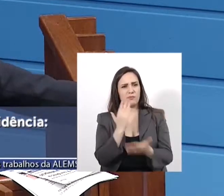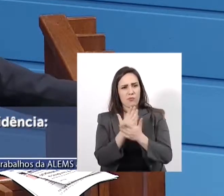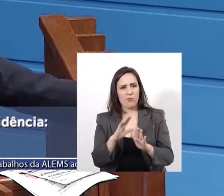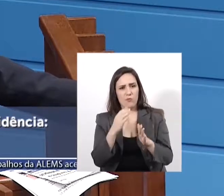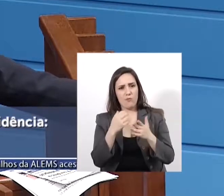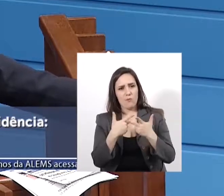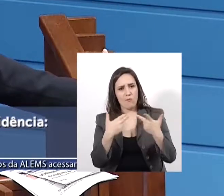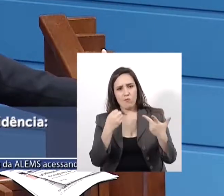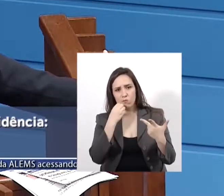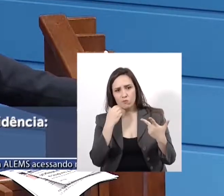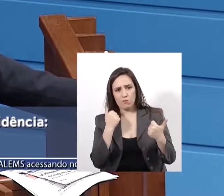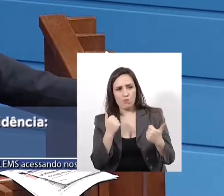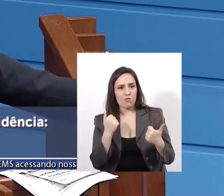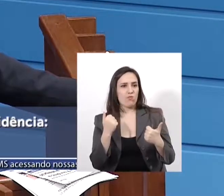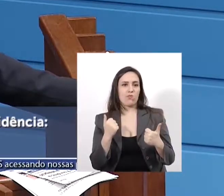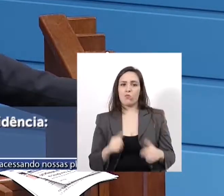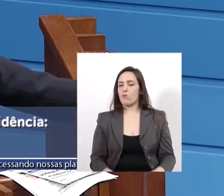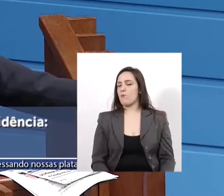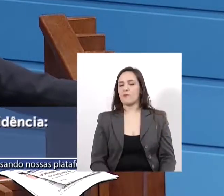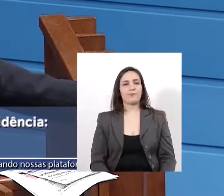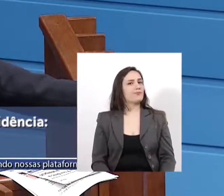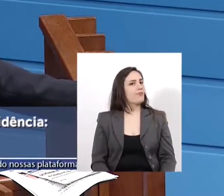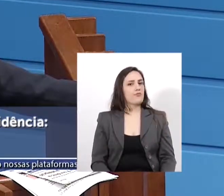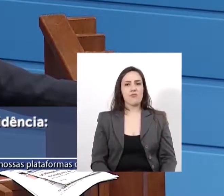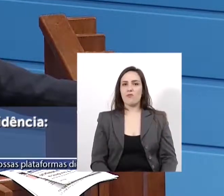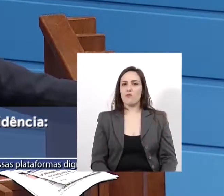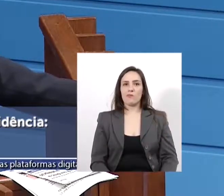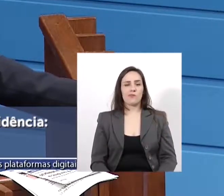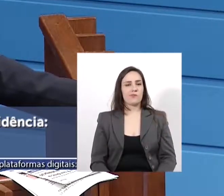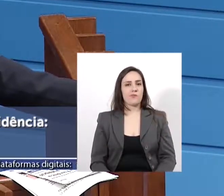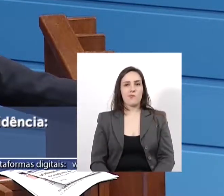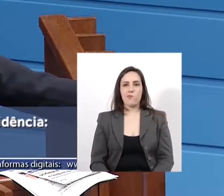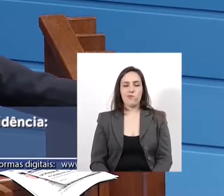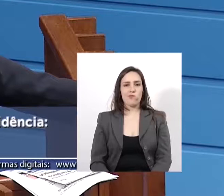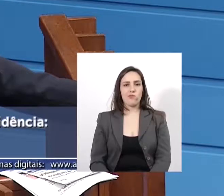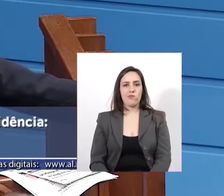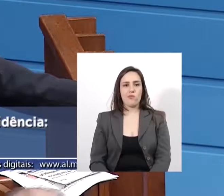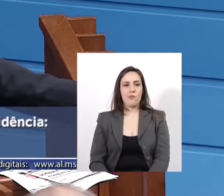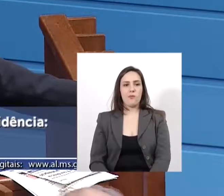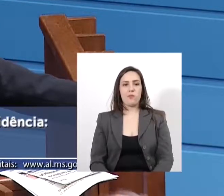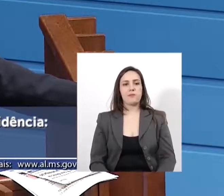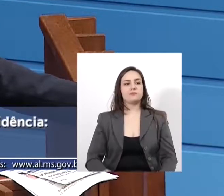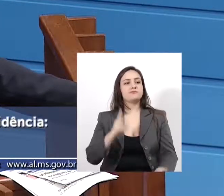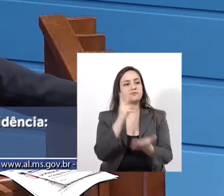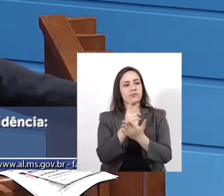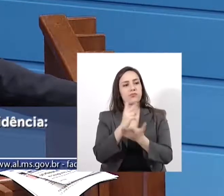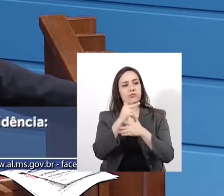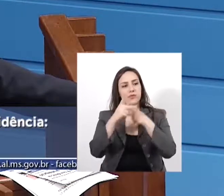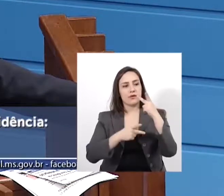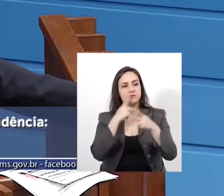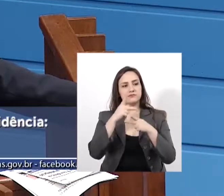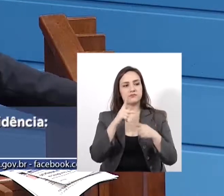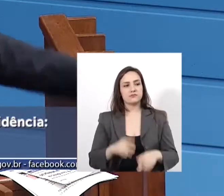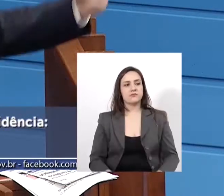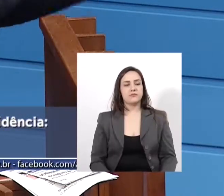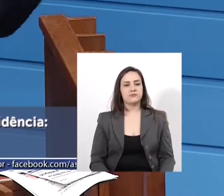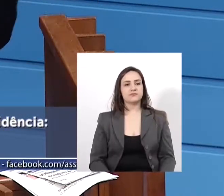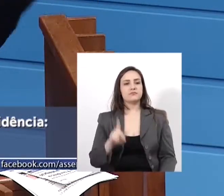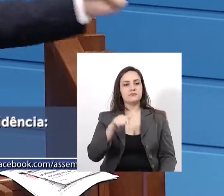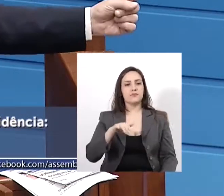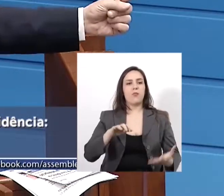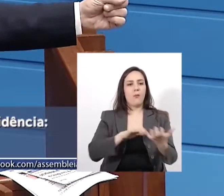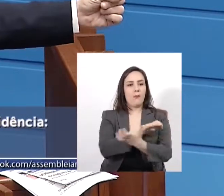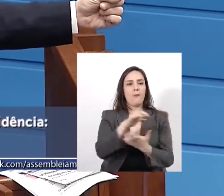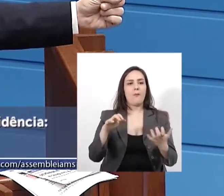vejo combate de privilégios. Eu vejo que toda vez que se fala essa reforma